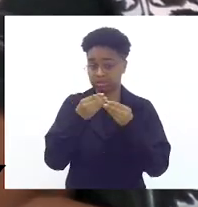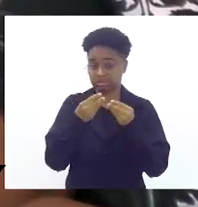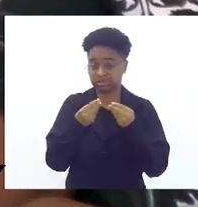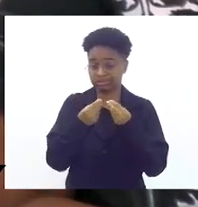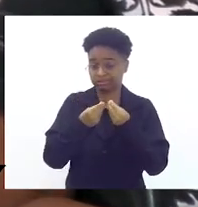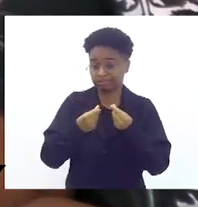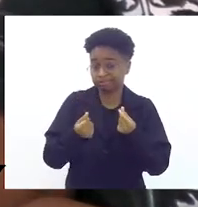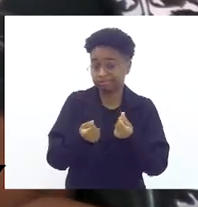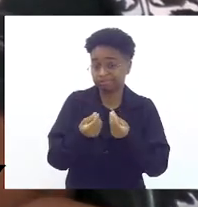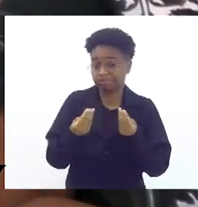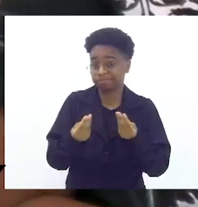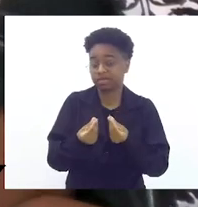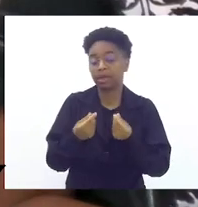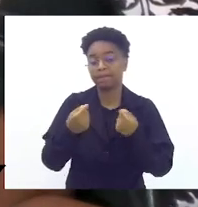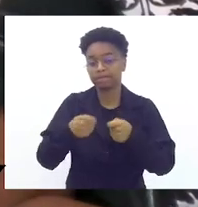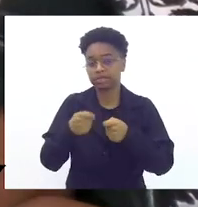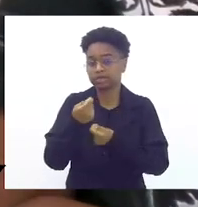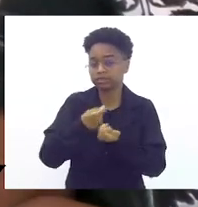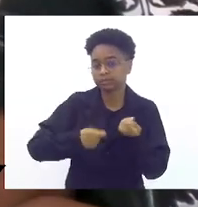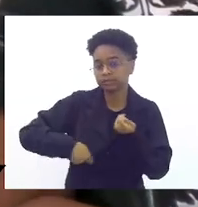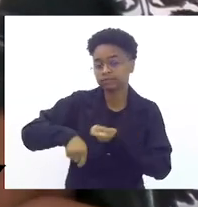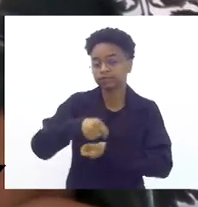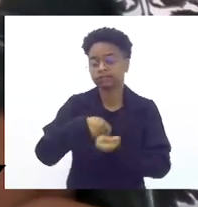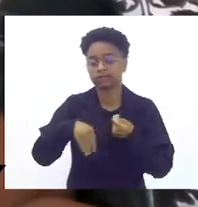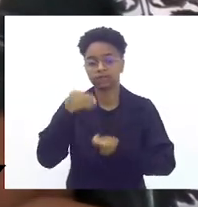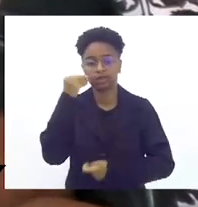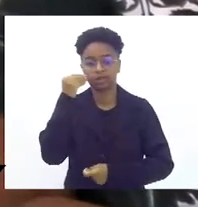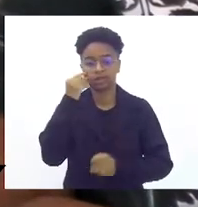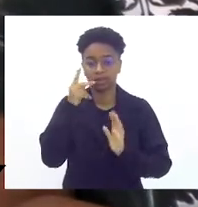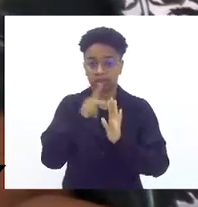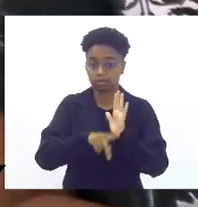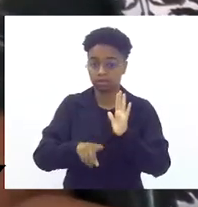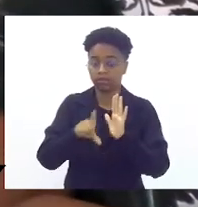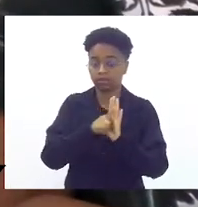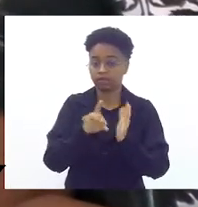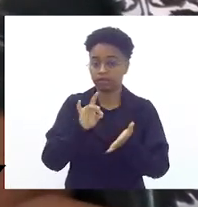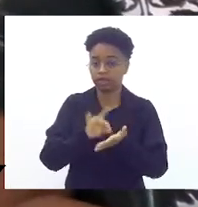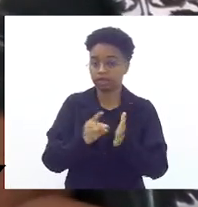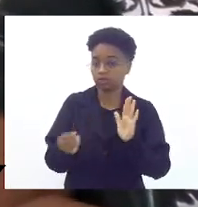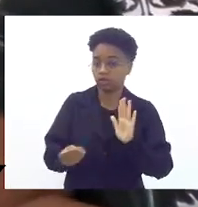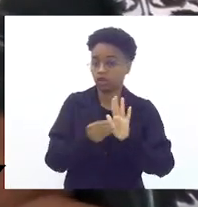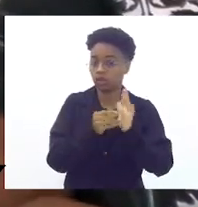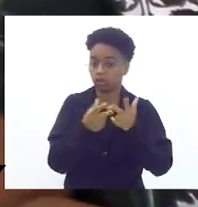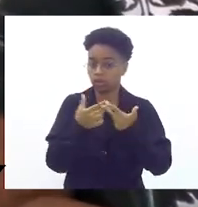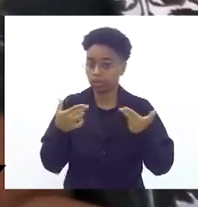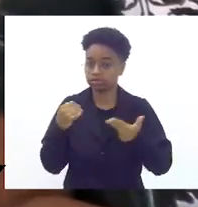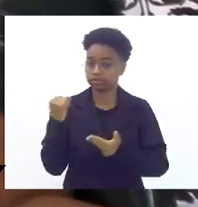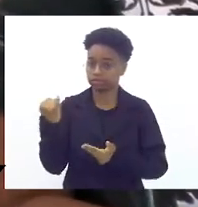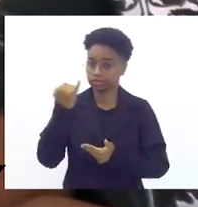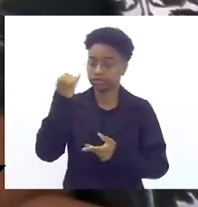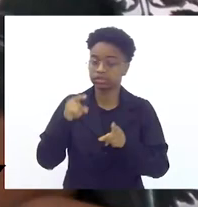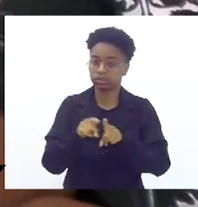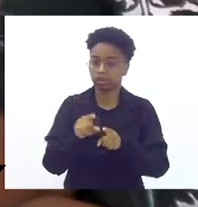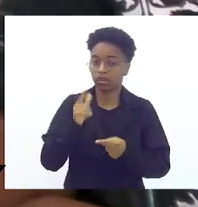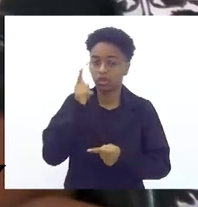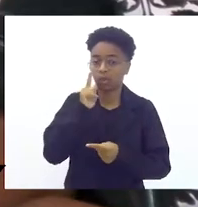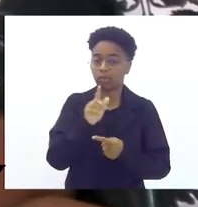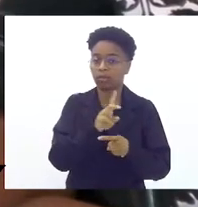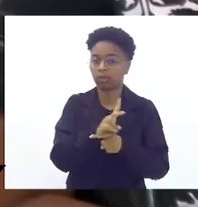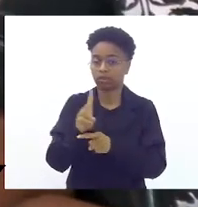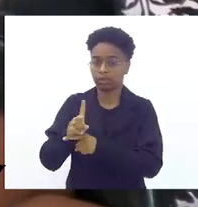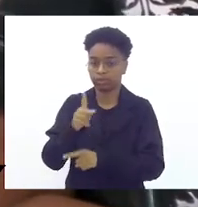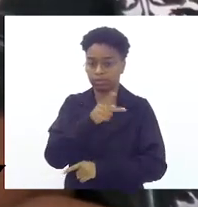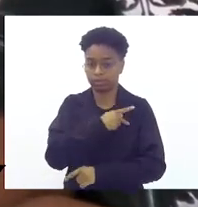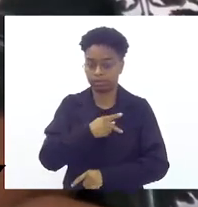buscar a negociação necessária para que esse projeto de lei coloque o que é importante o que é capaz de proteger a população mas